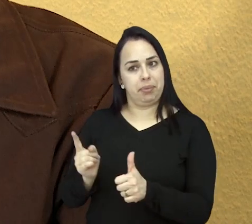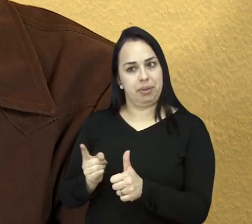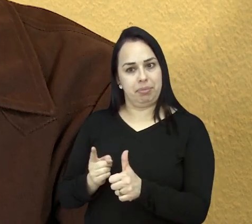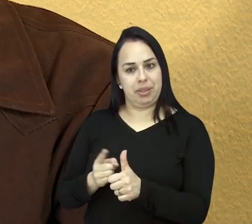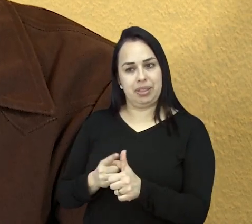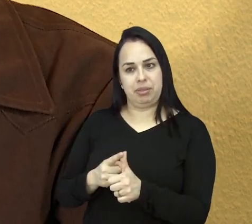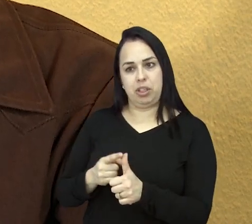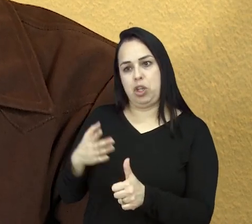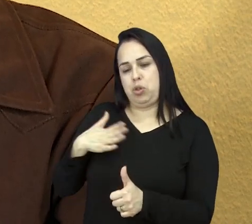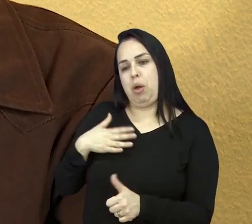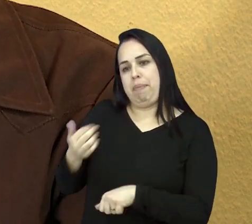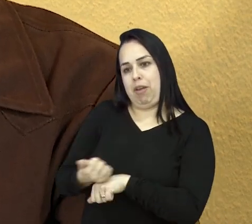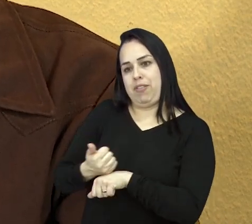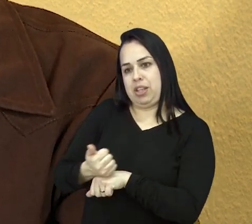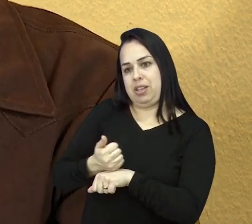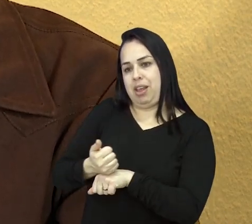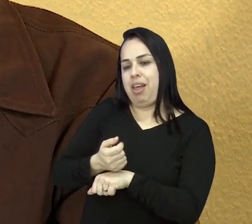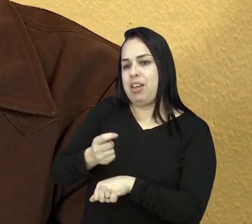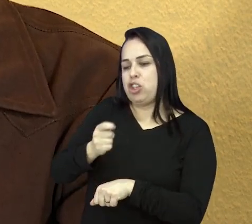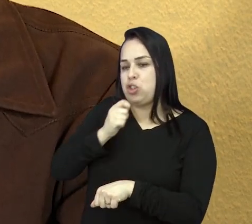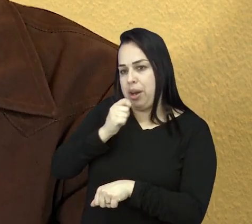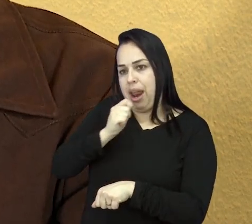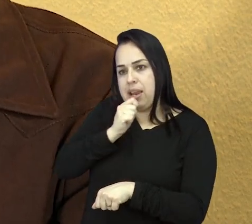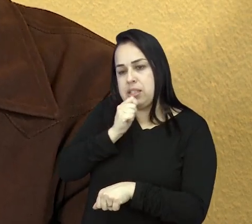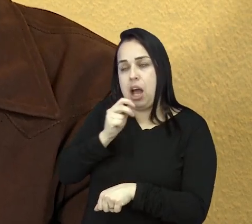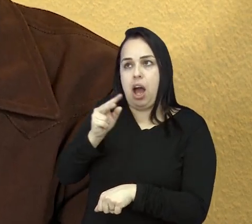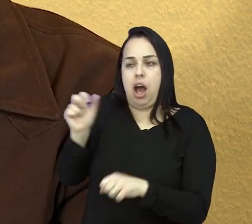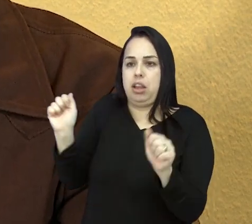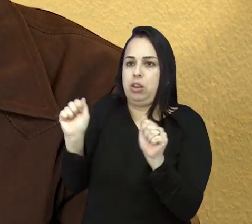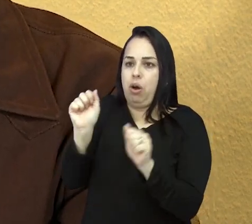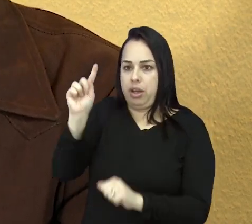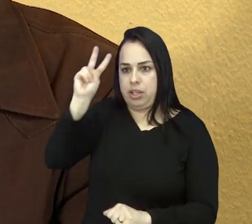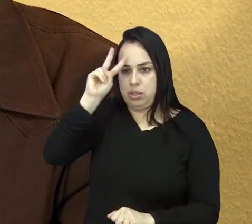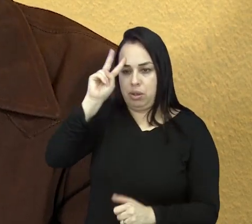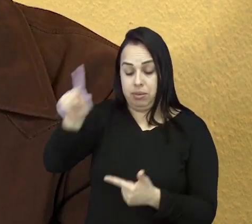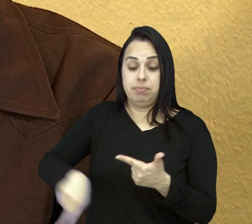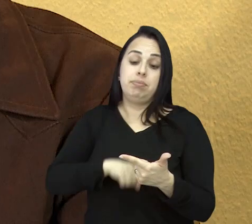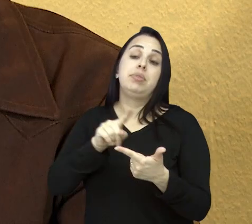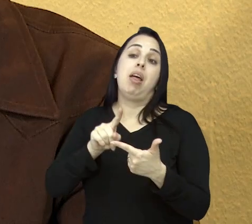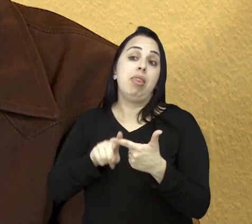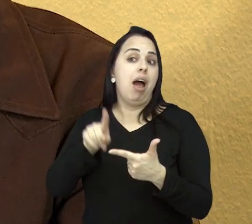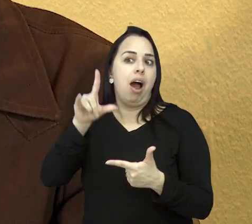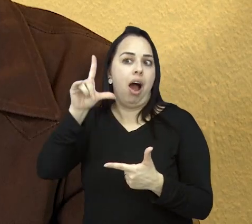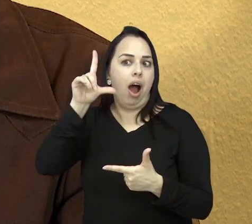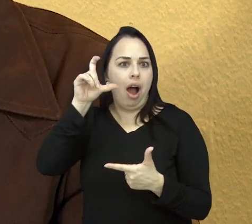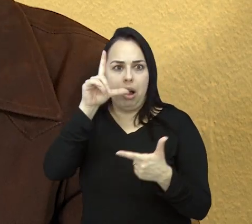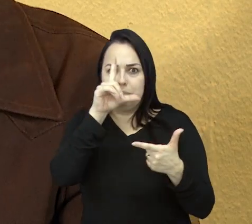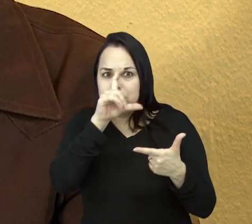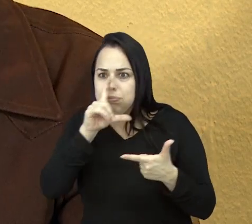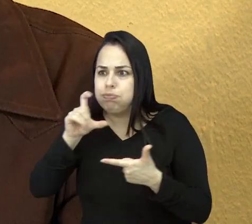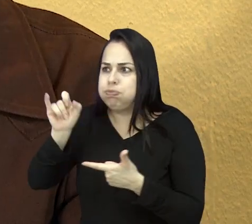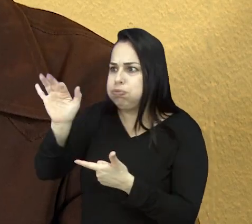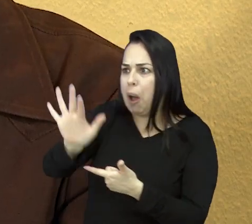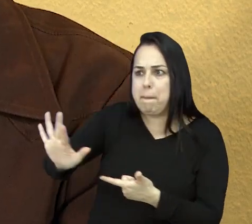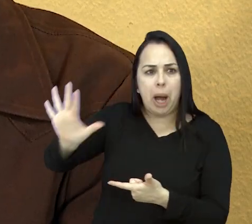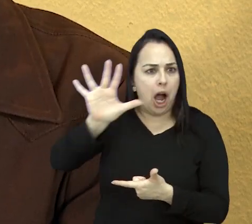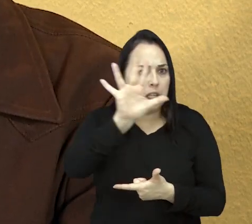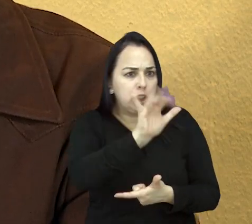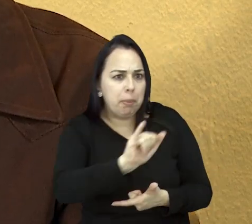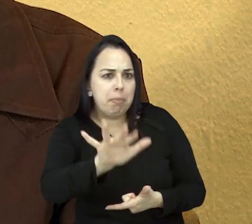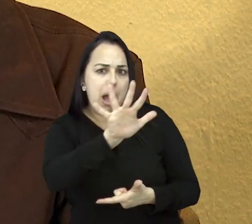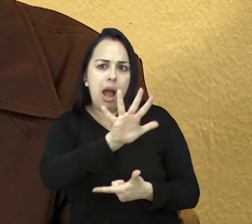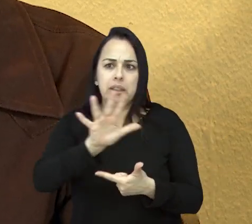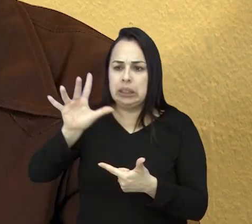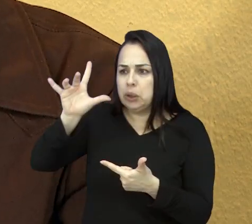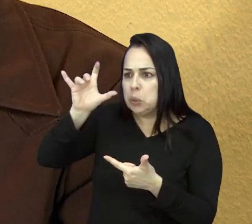Primeiro por ser jornalista, adorar histórias, né? E aí, pela fotografia. Adoro imagens também diferentes.